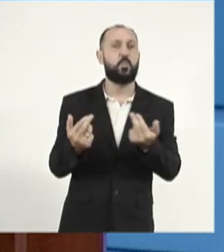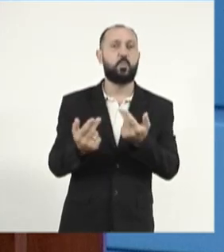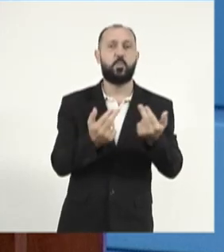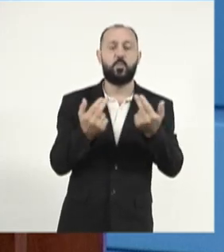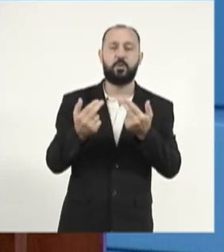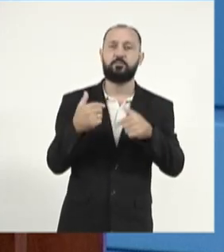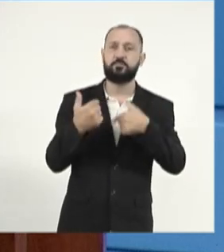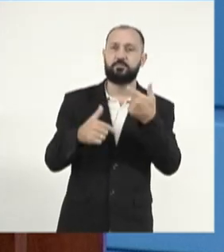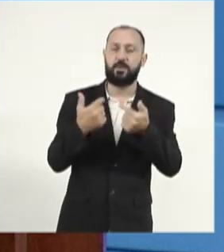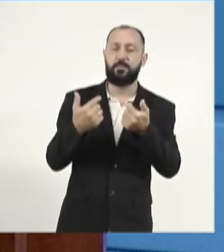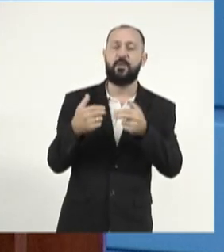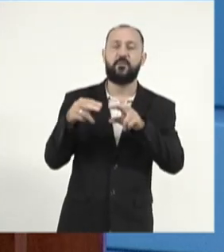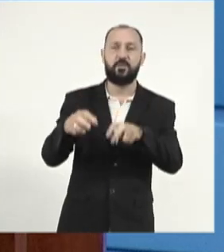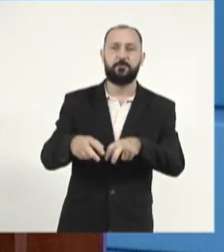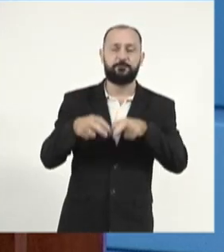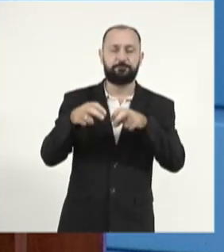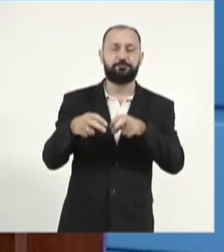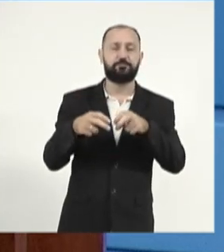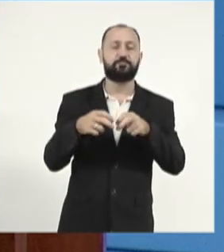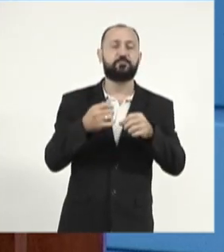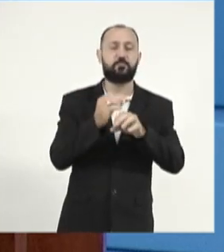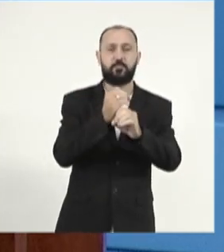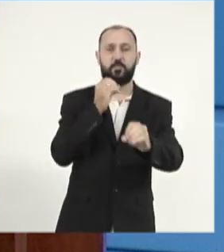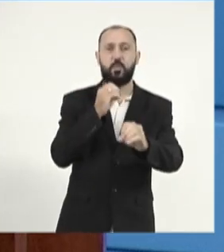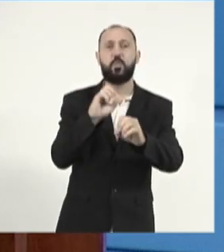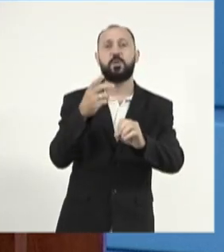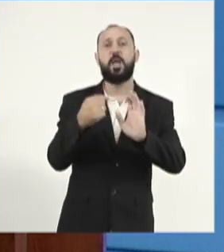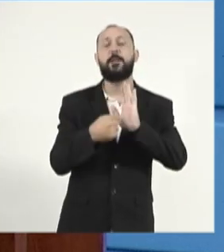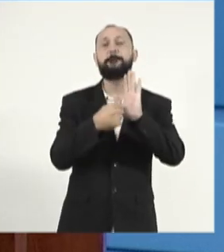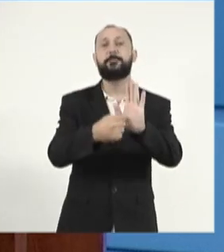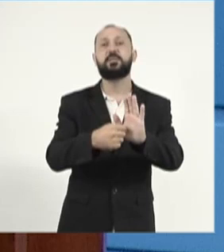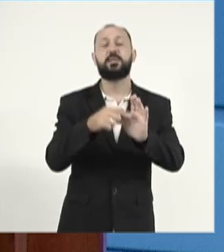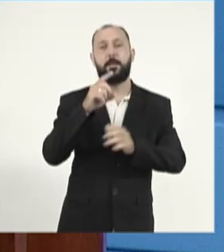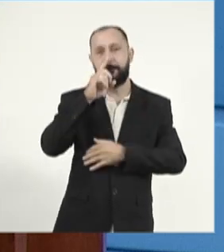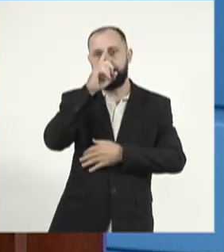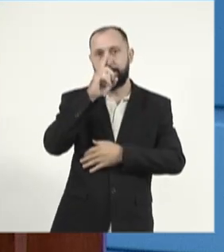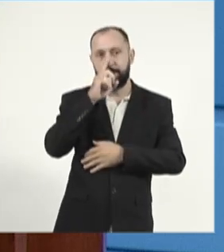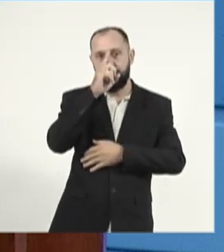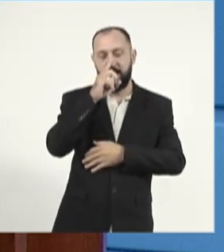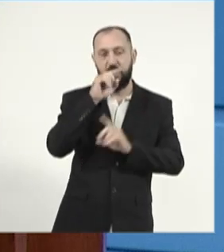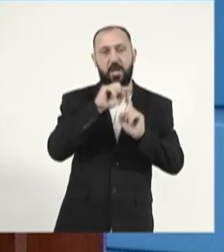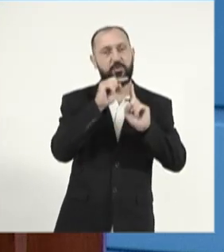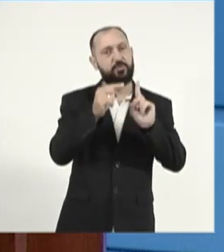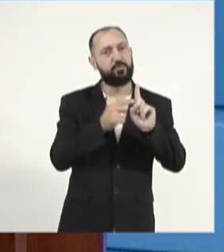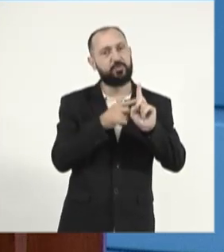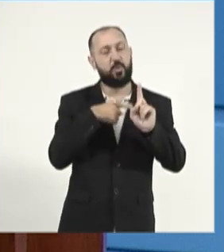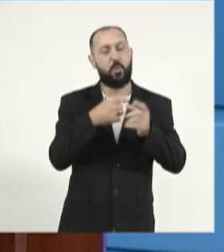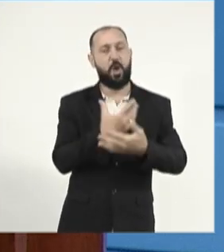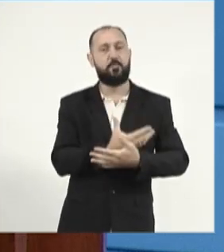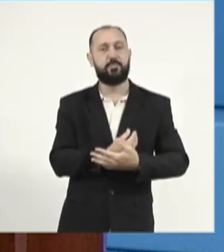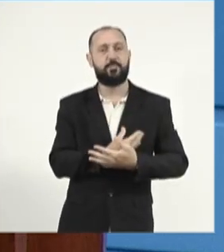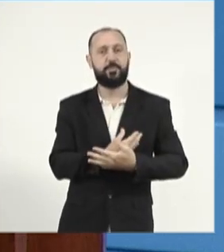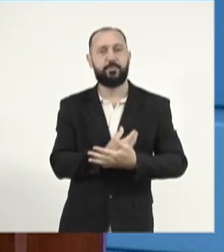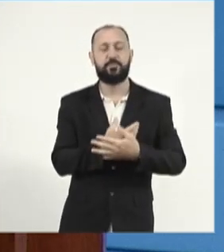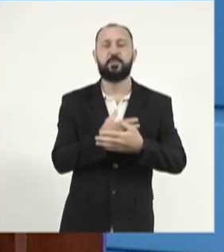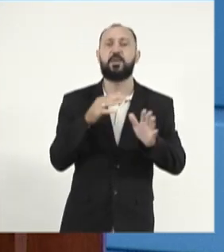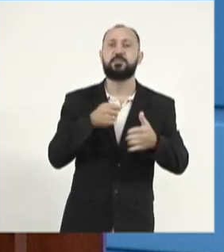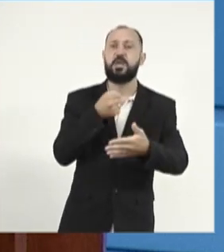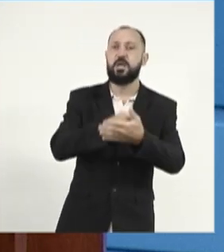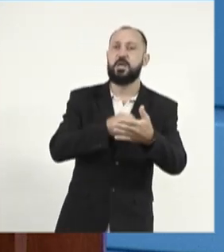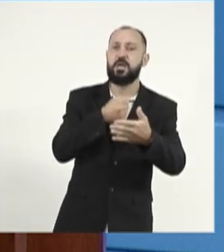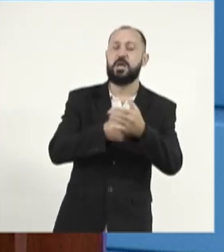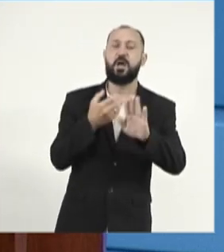as atividades do campo, laboratoriais ou que apresentem riscos à gestação ou à lactação. Será